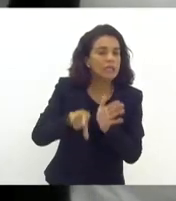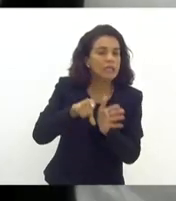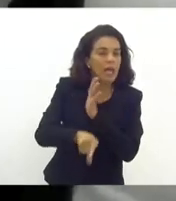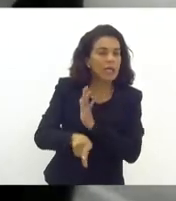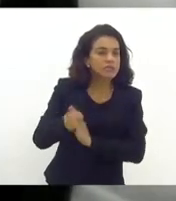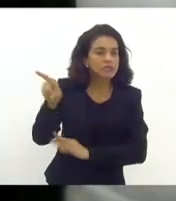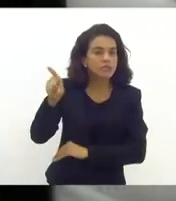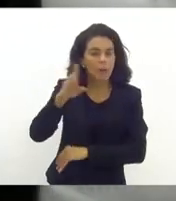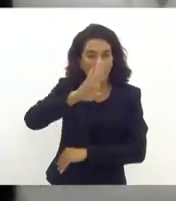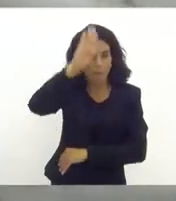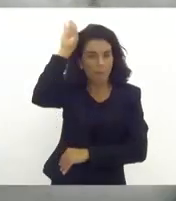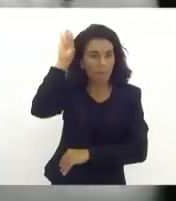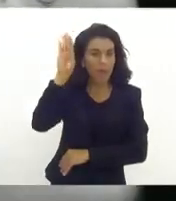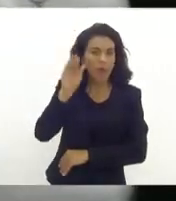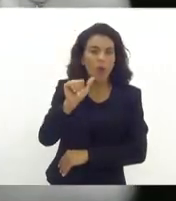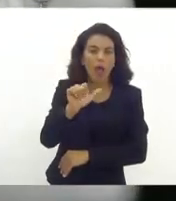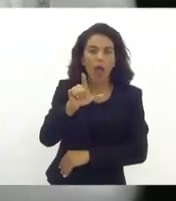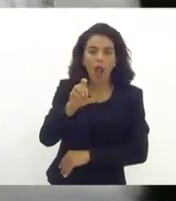alok